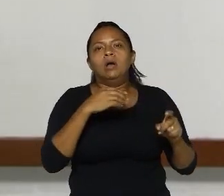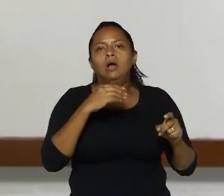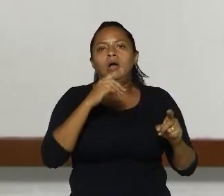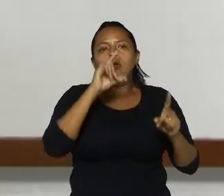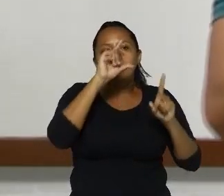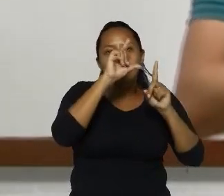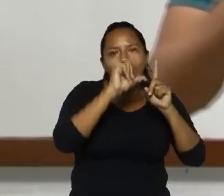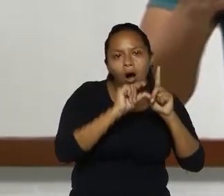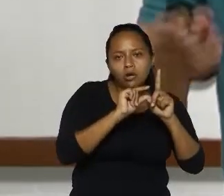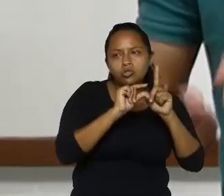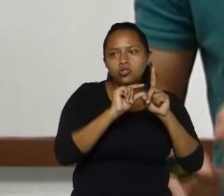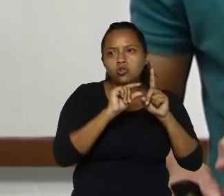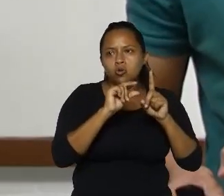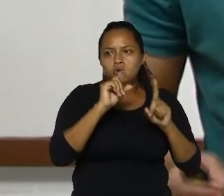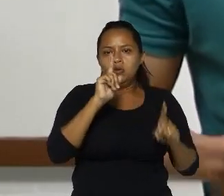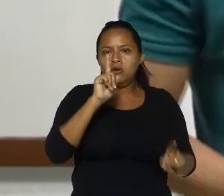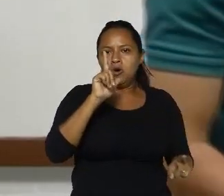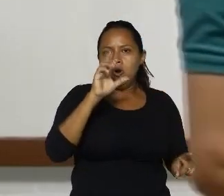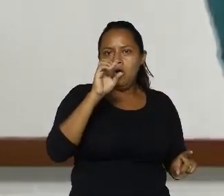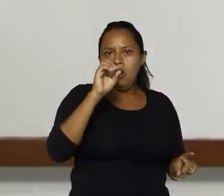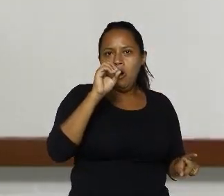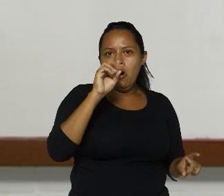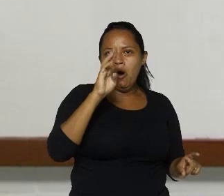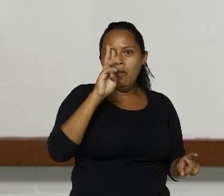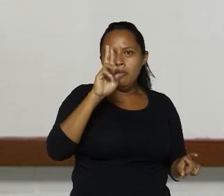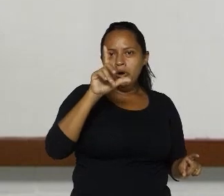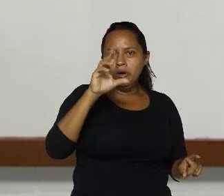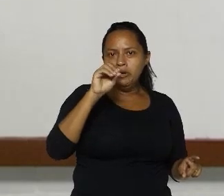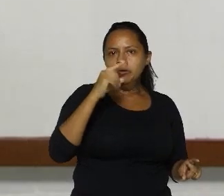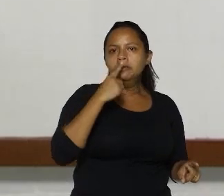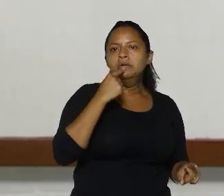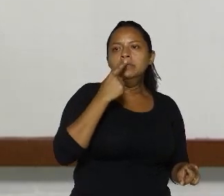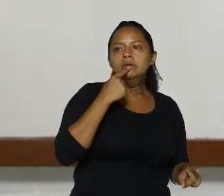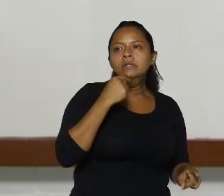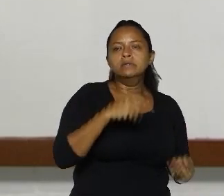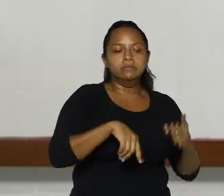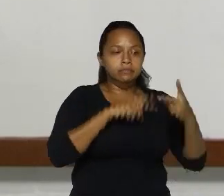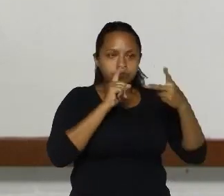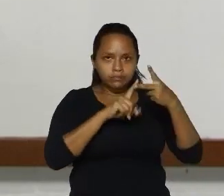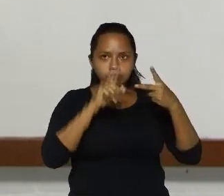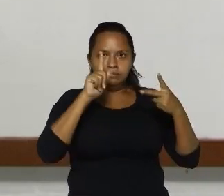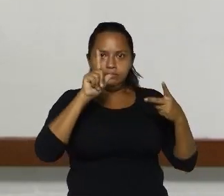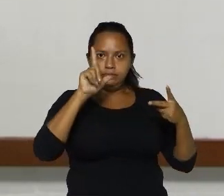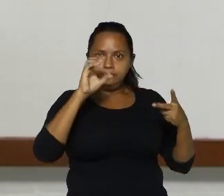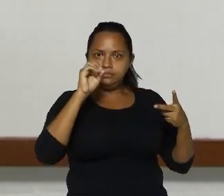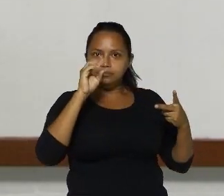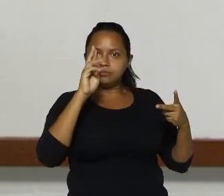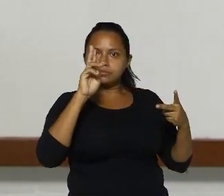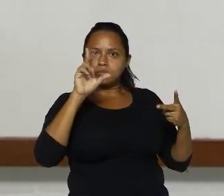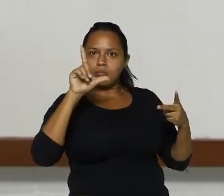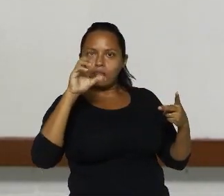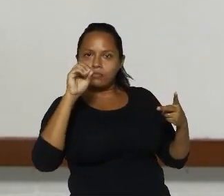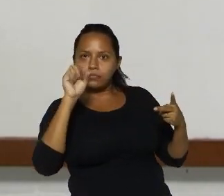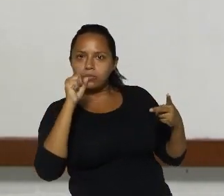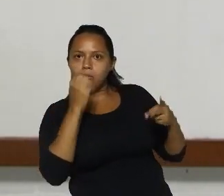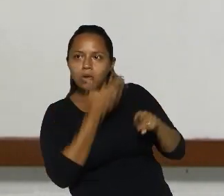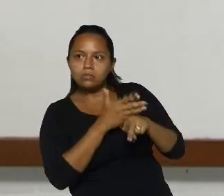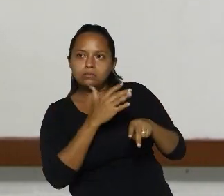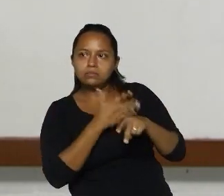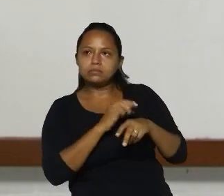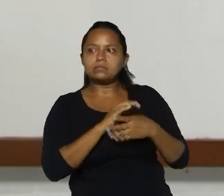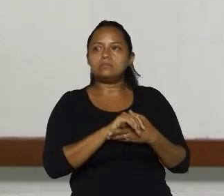de hemácias abaixo do recomendável. Com relação aos glóbulos brancos, o paciente apresentou